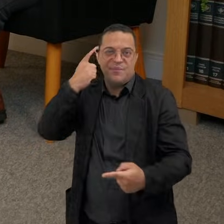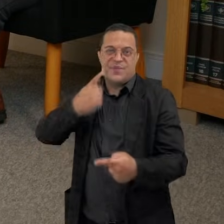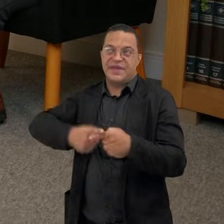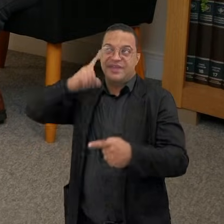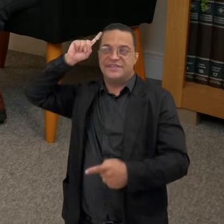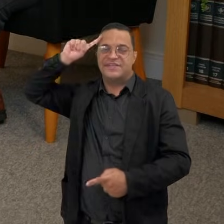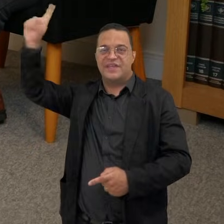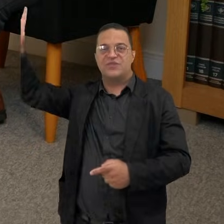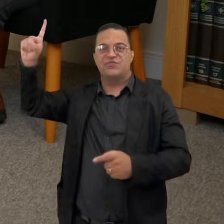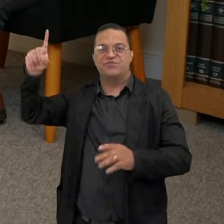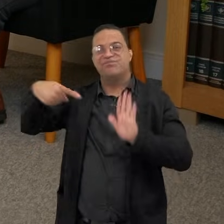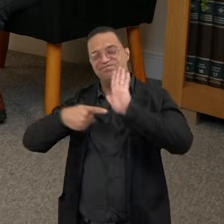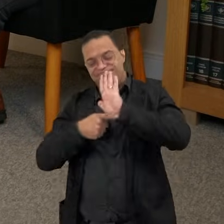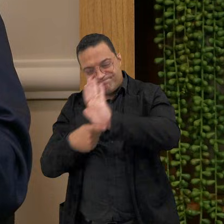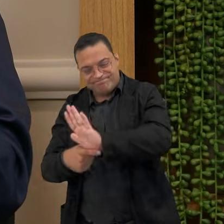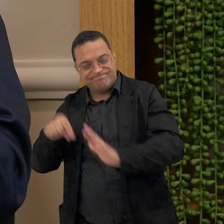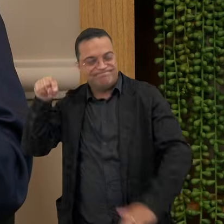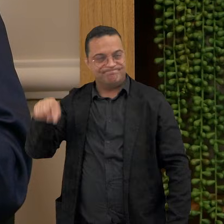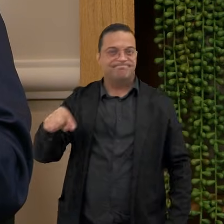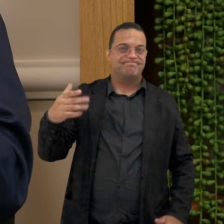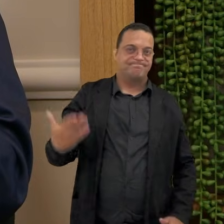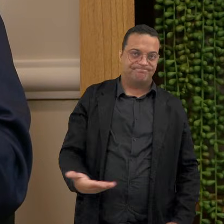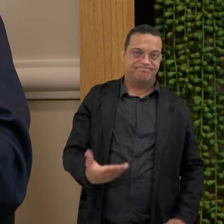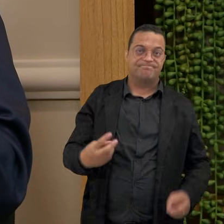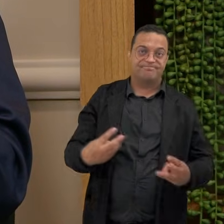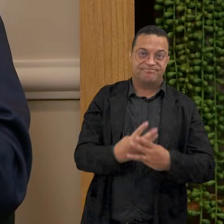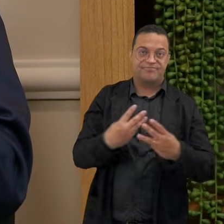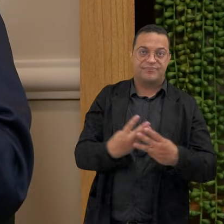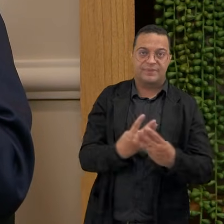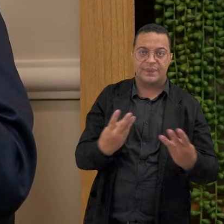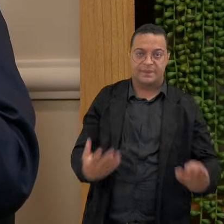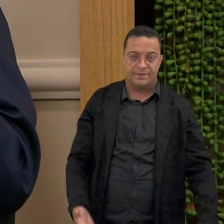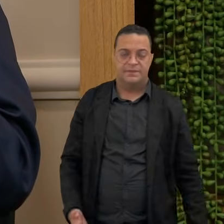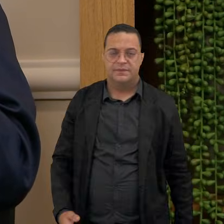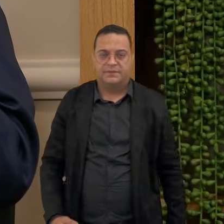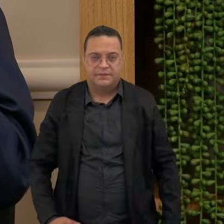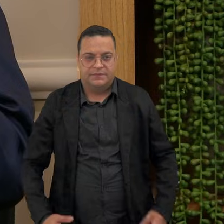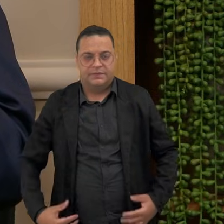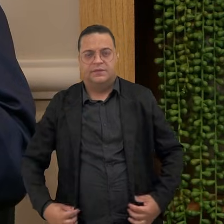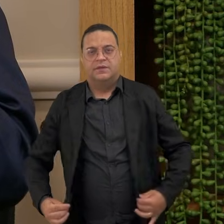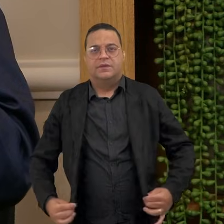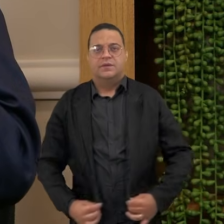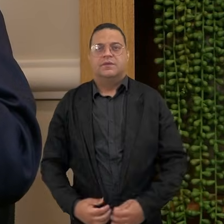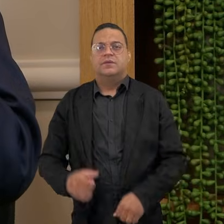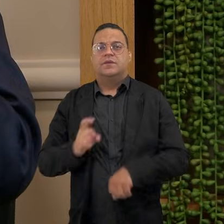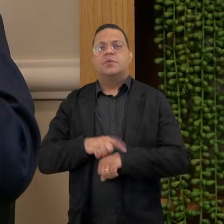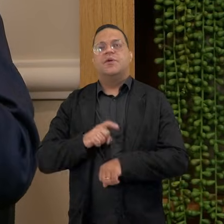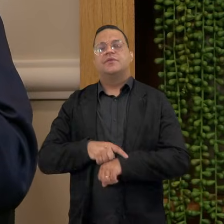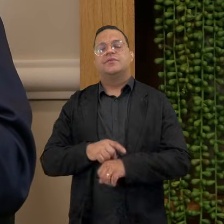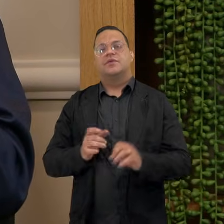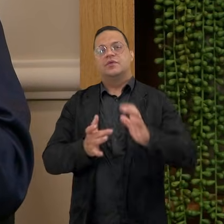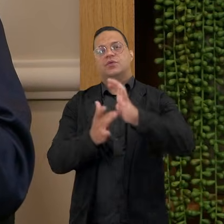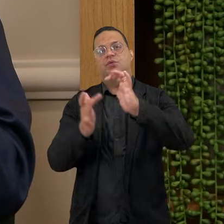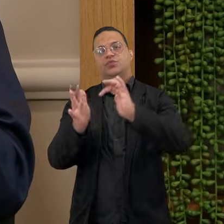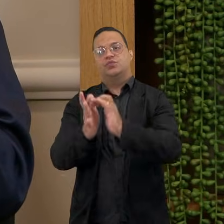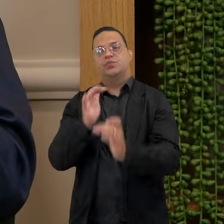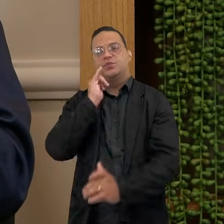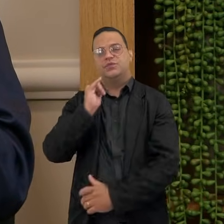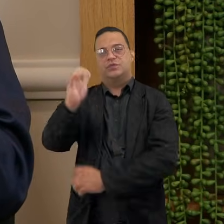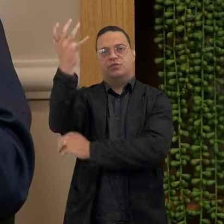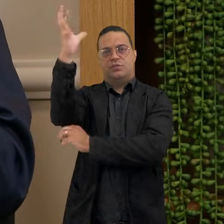ele falou sobre a figueira quando profetizou sobre a figueira que não daria fruto,